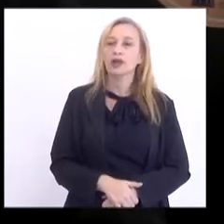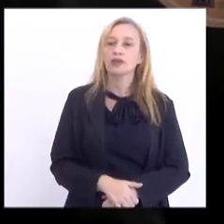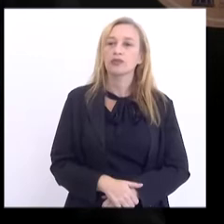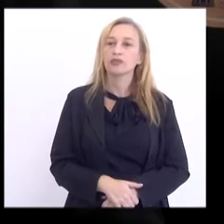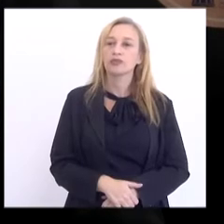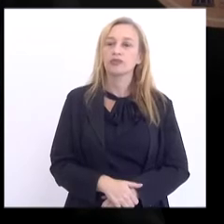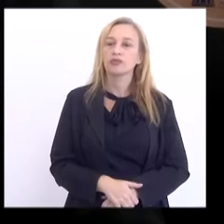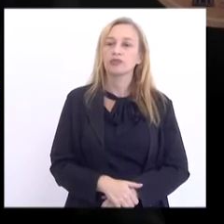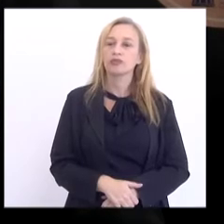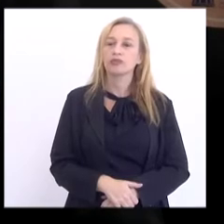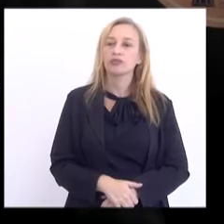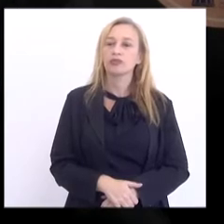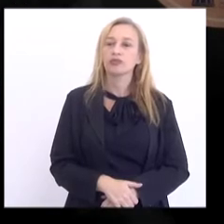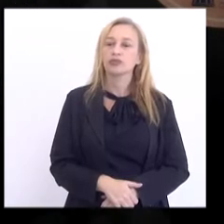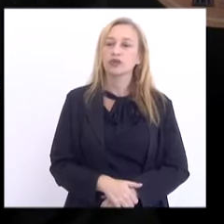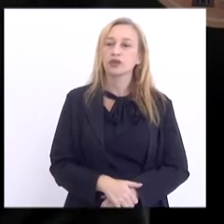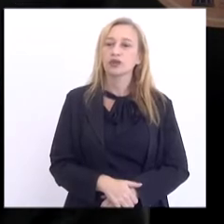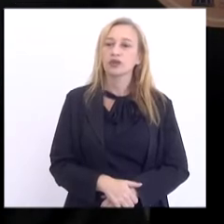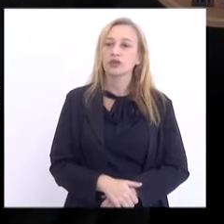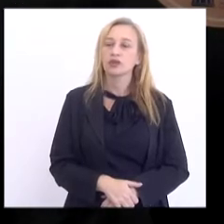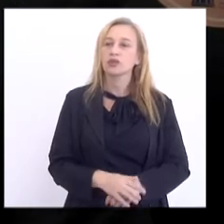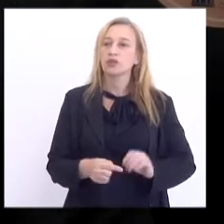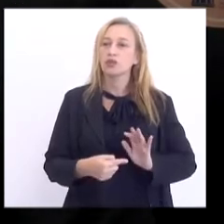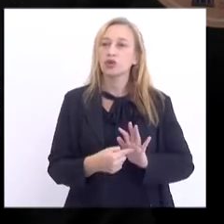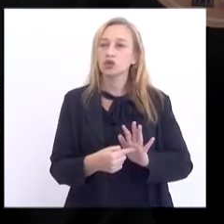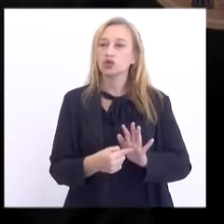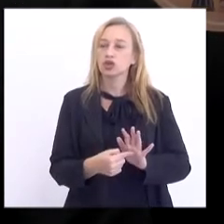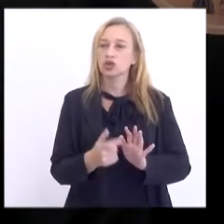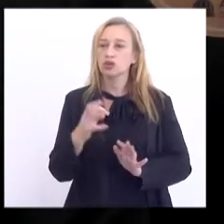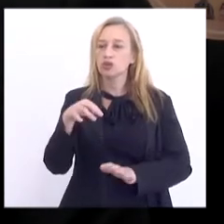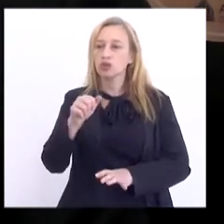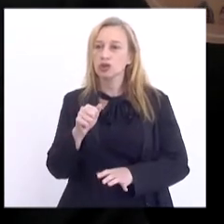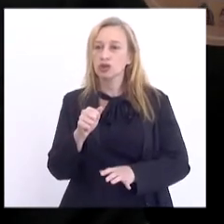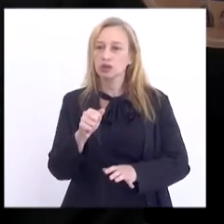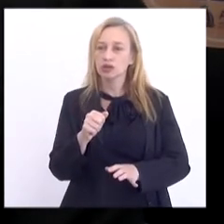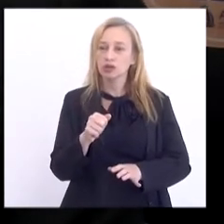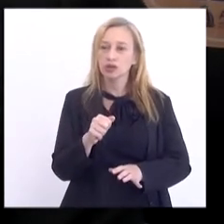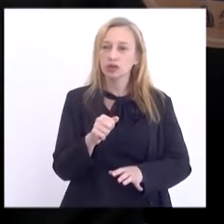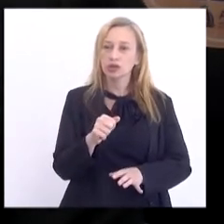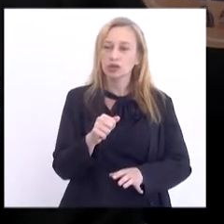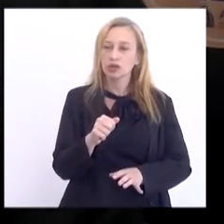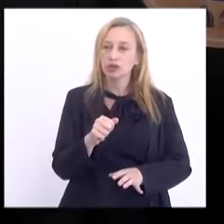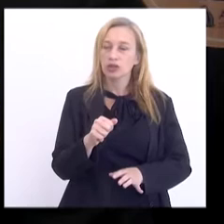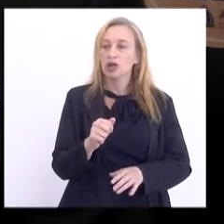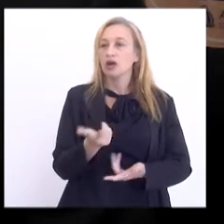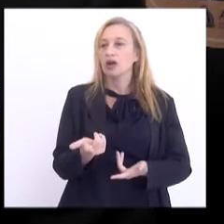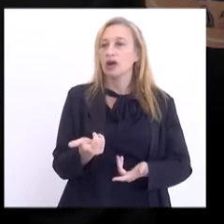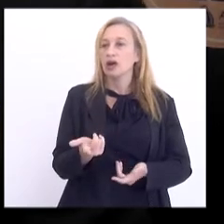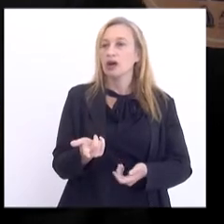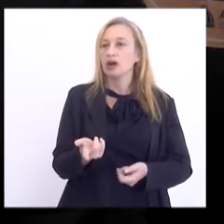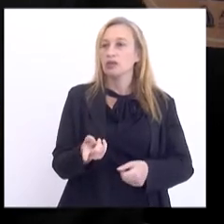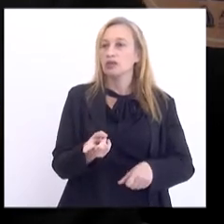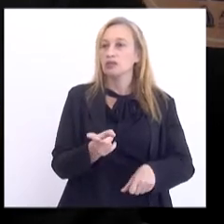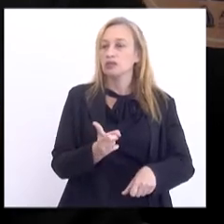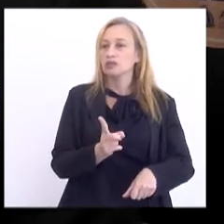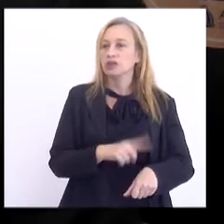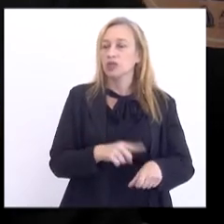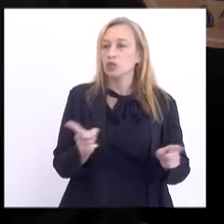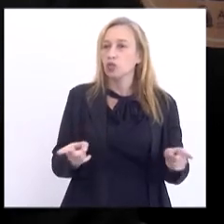e definindo os procedimentos de auditoria de caráter preventivo ou seja